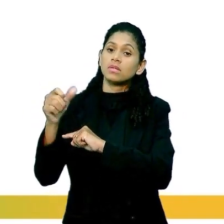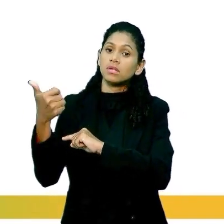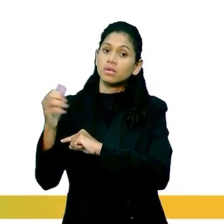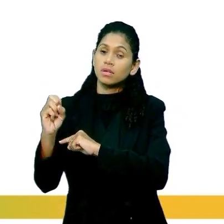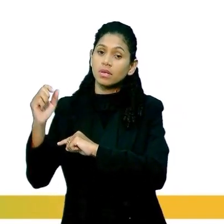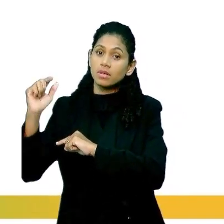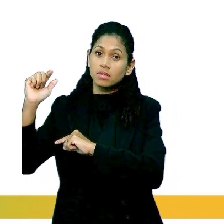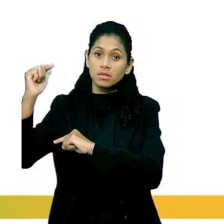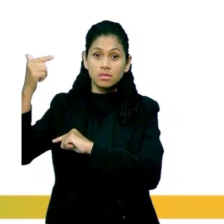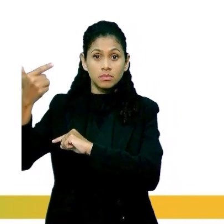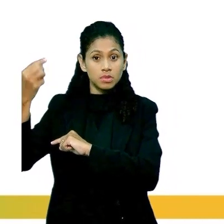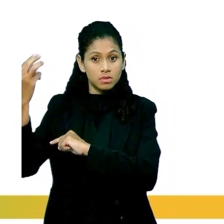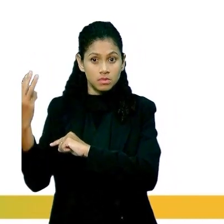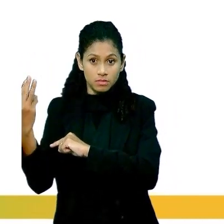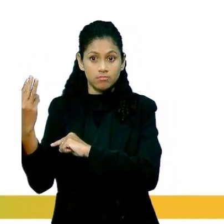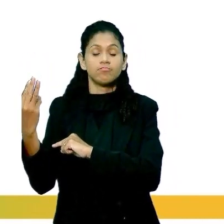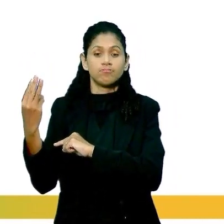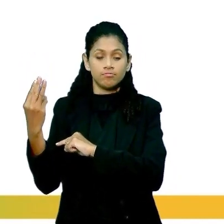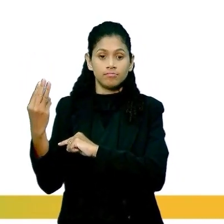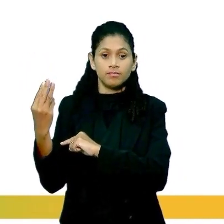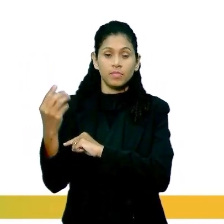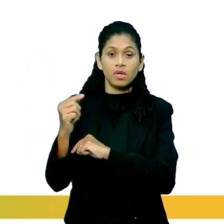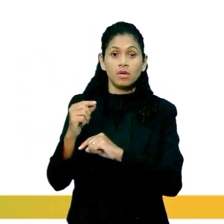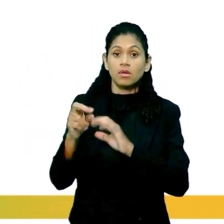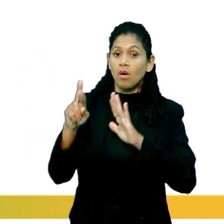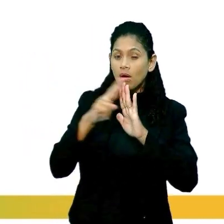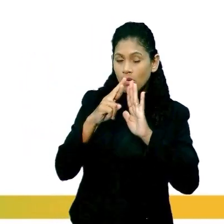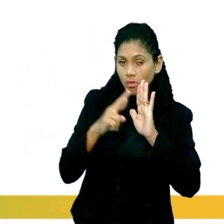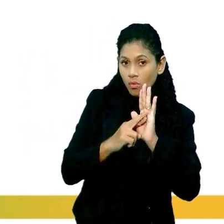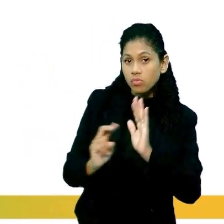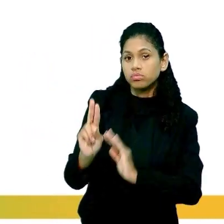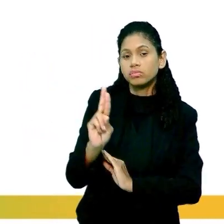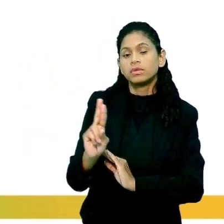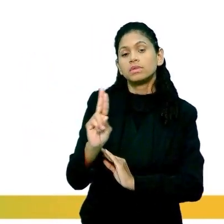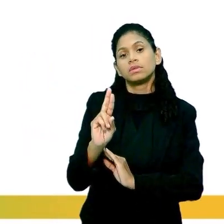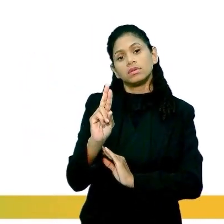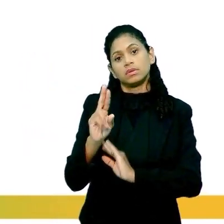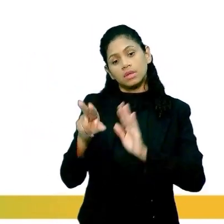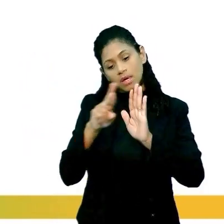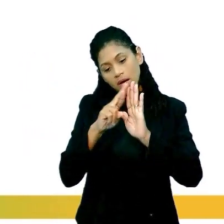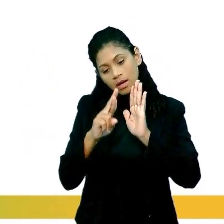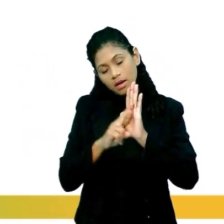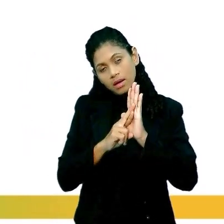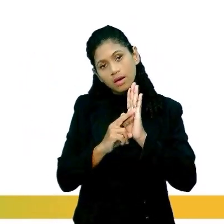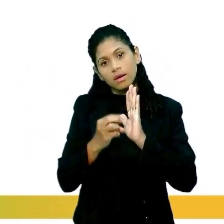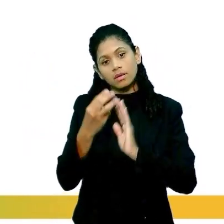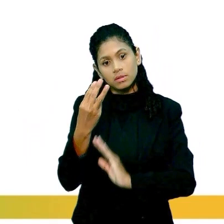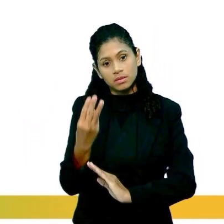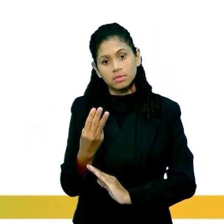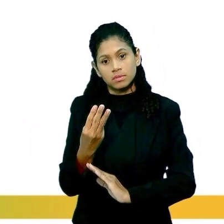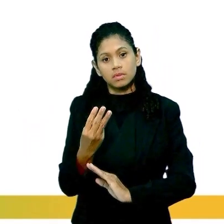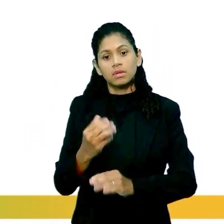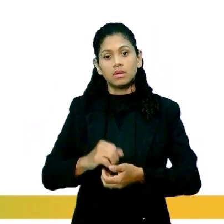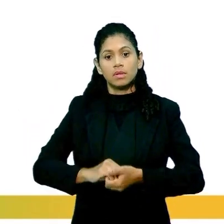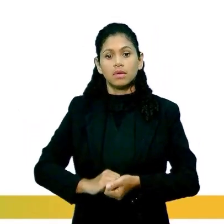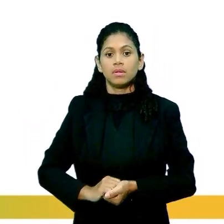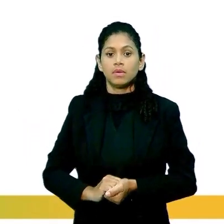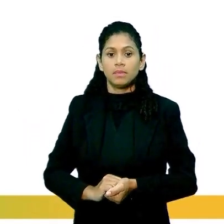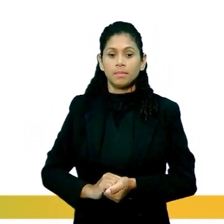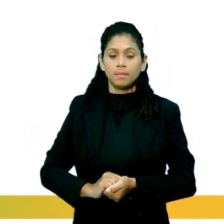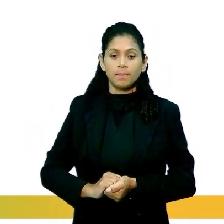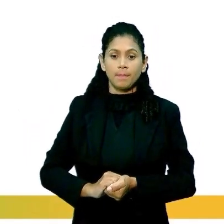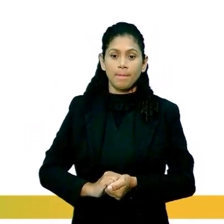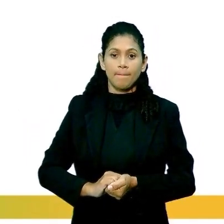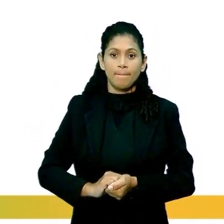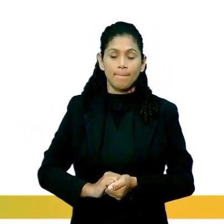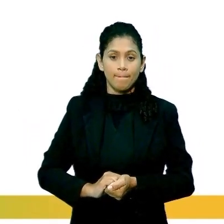átomos? Mais uma vez, uma regra de 3. E é aquilo que eu sempre falo para vocês. Estequiometria nada mais é do que regra